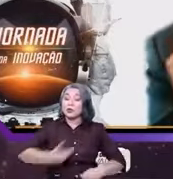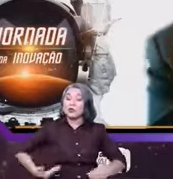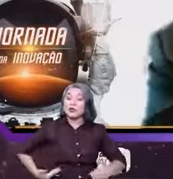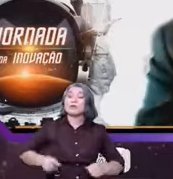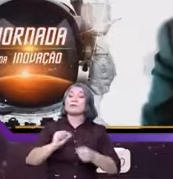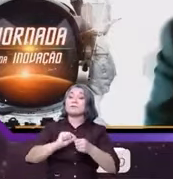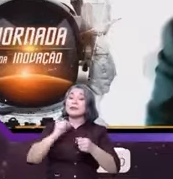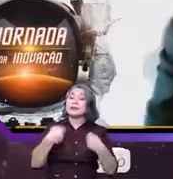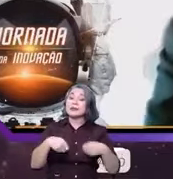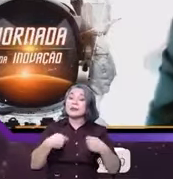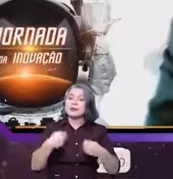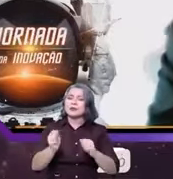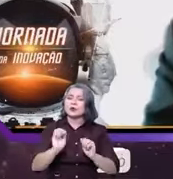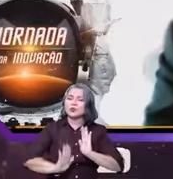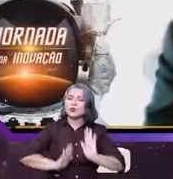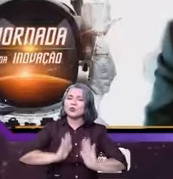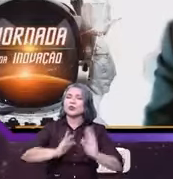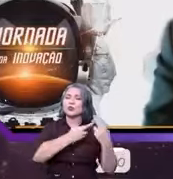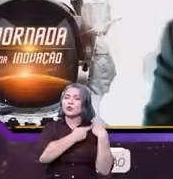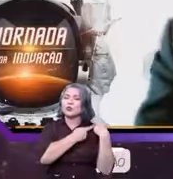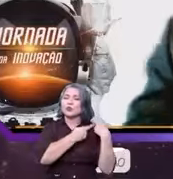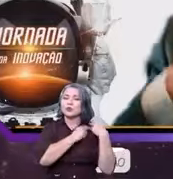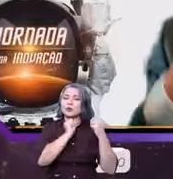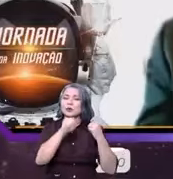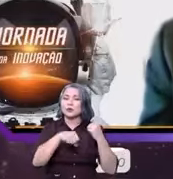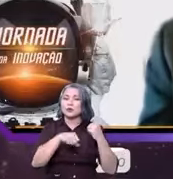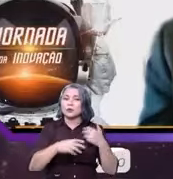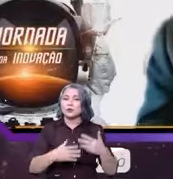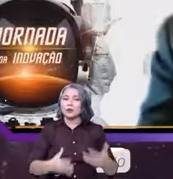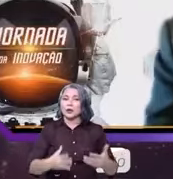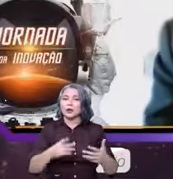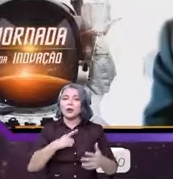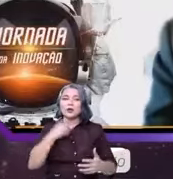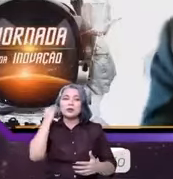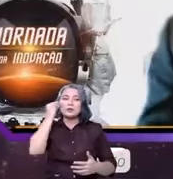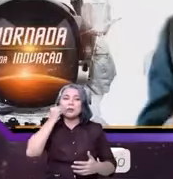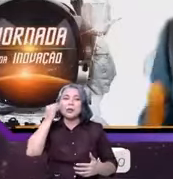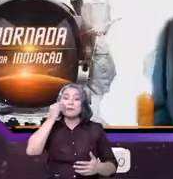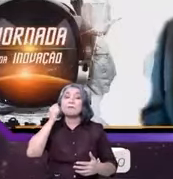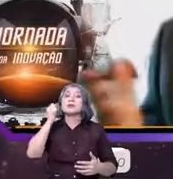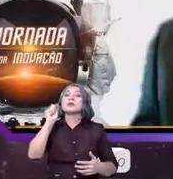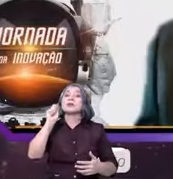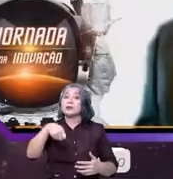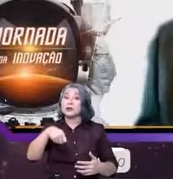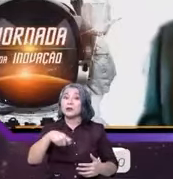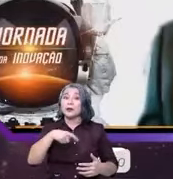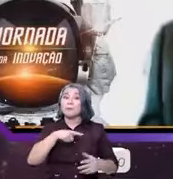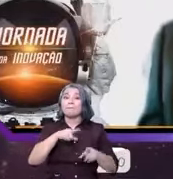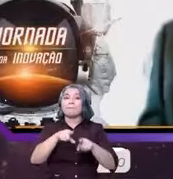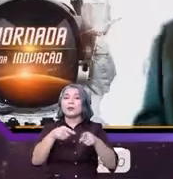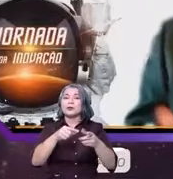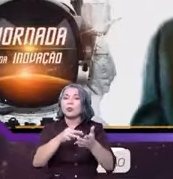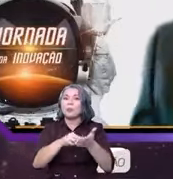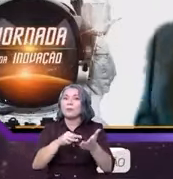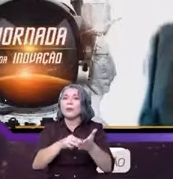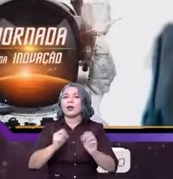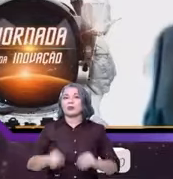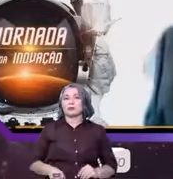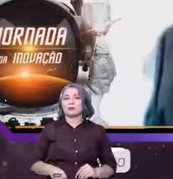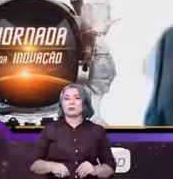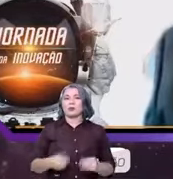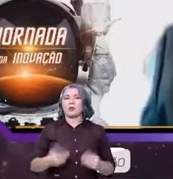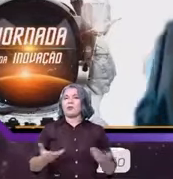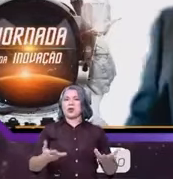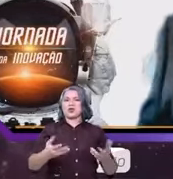cuidado, com responsabilidade. Então, a experimentação ela tem que ser feita, mas com método. Ela não pode ser uma